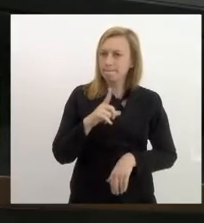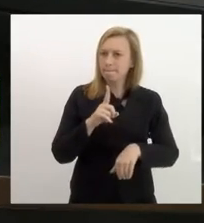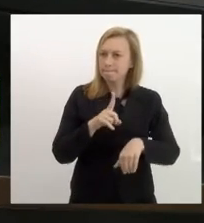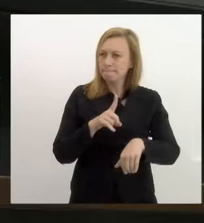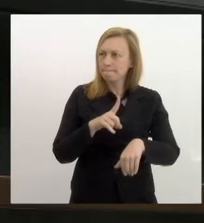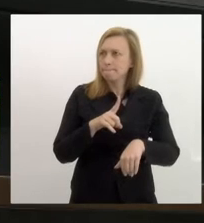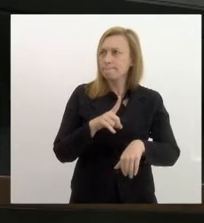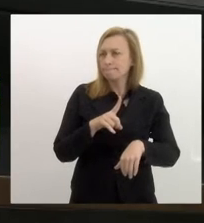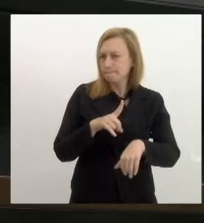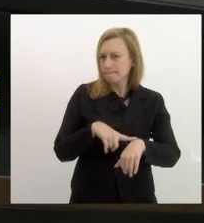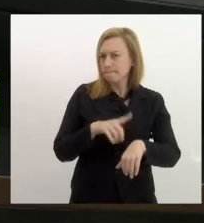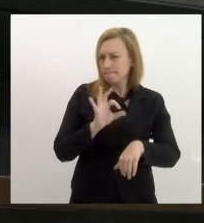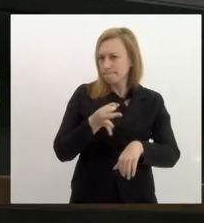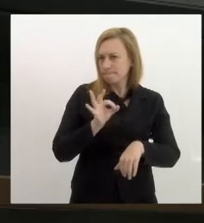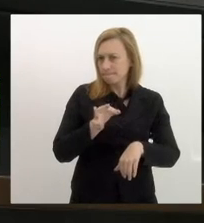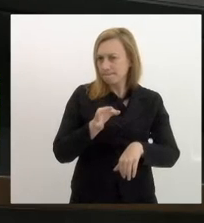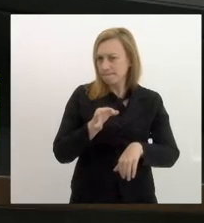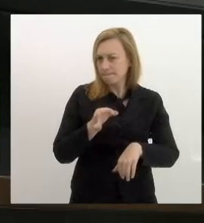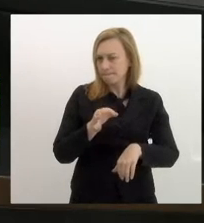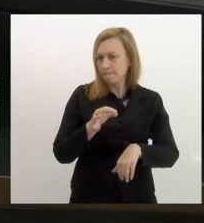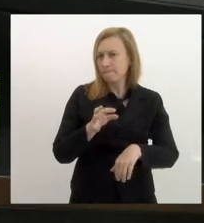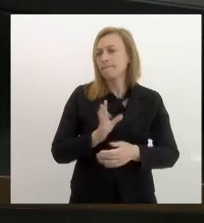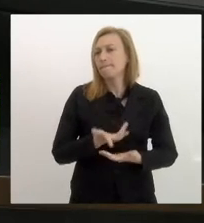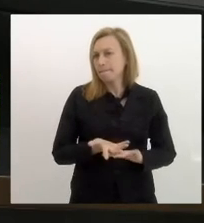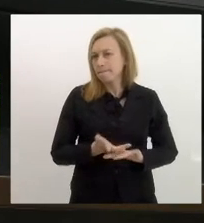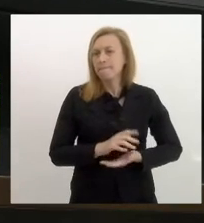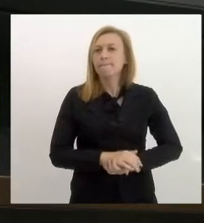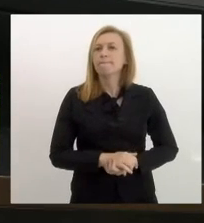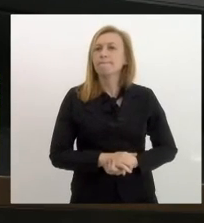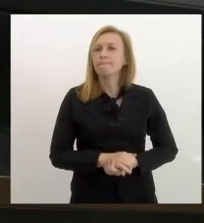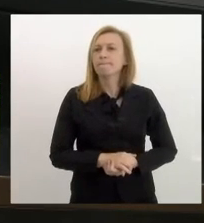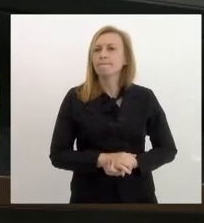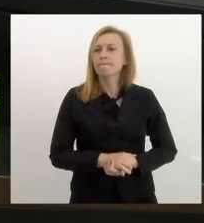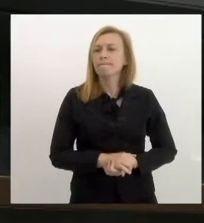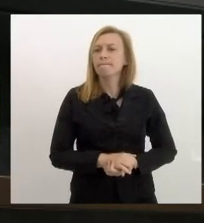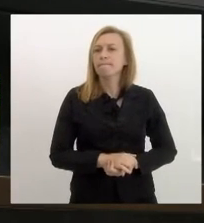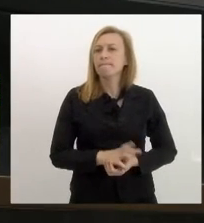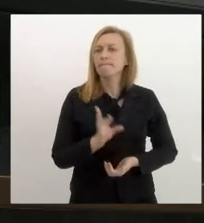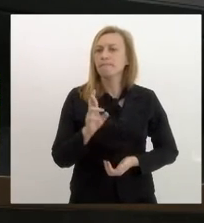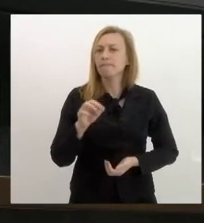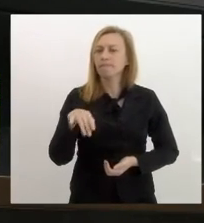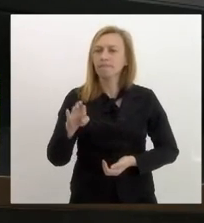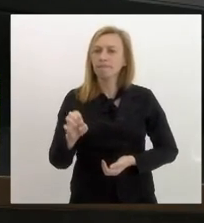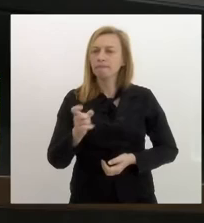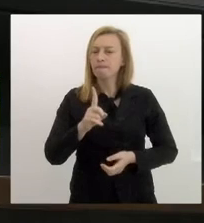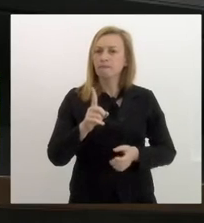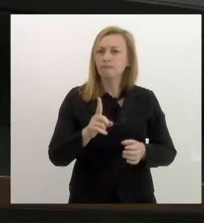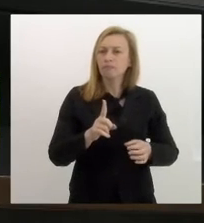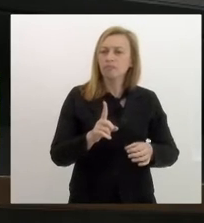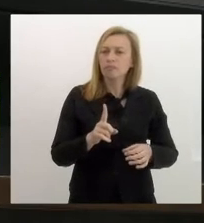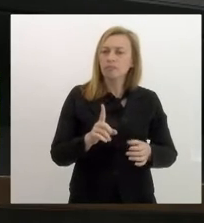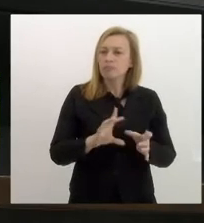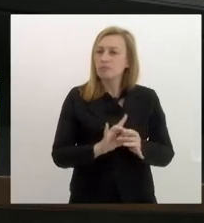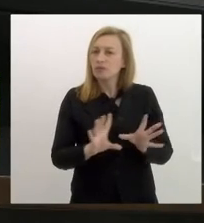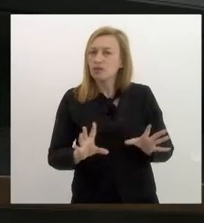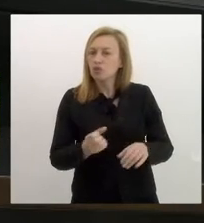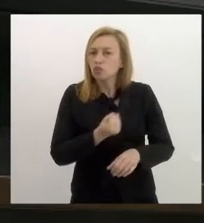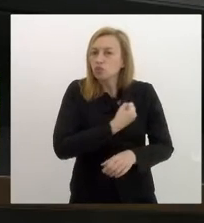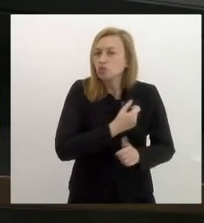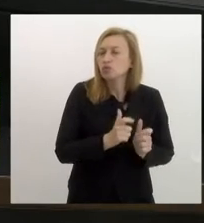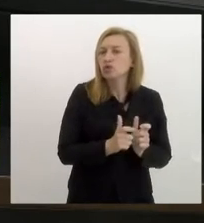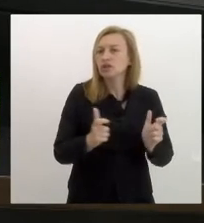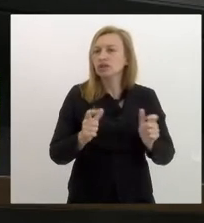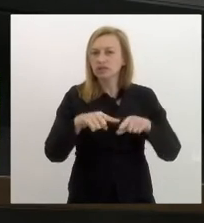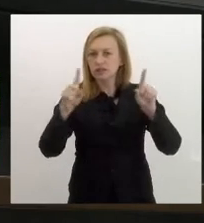não é um regime ele não permite ao aumento do número de servidores de uma maneira geral